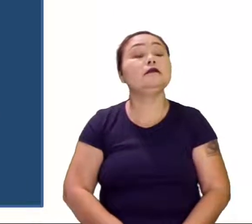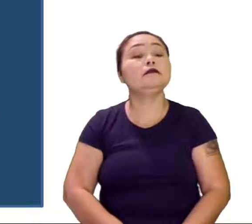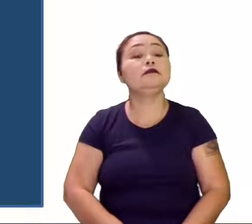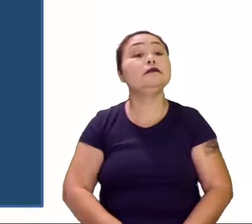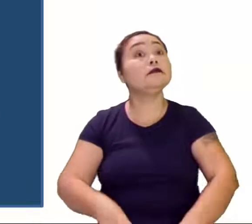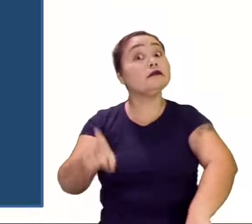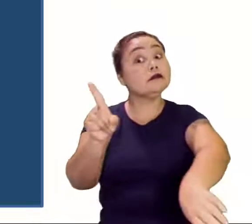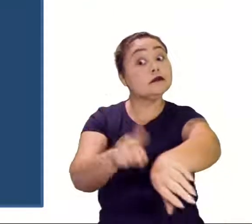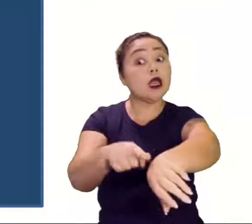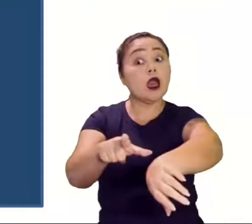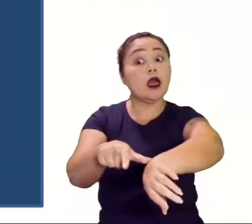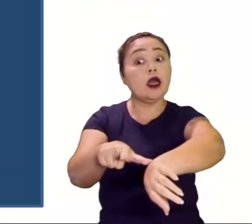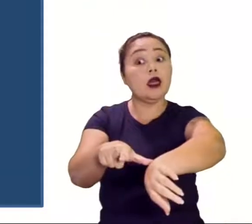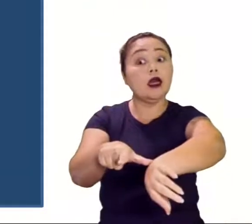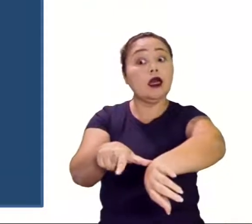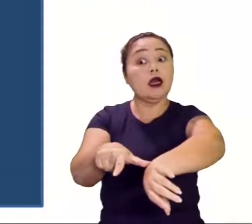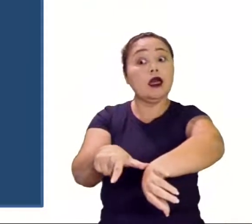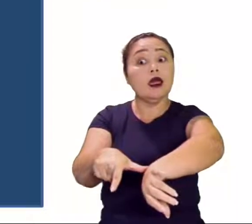Tempo.